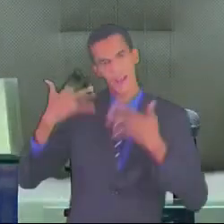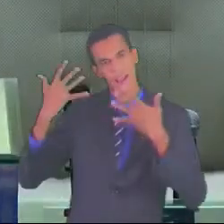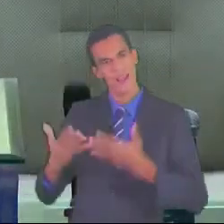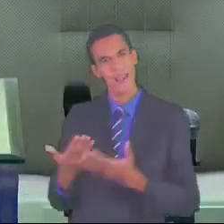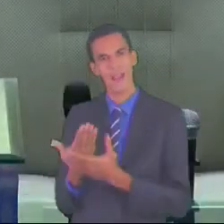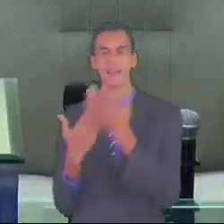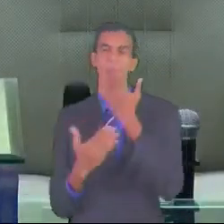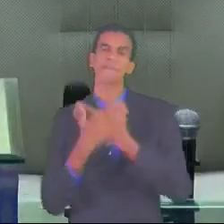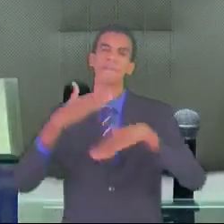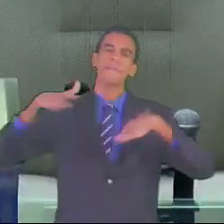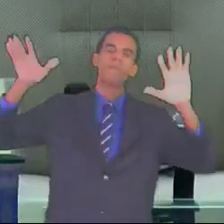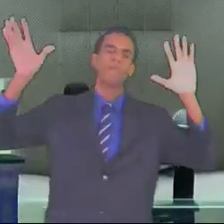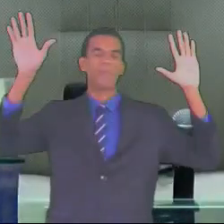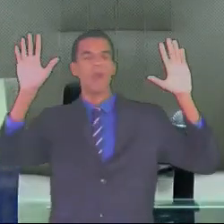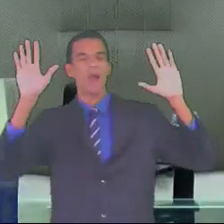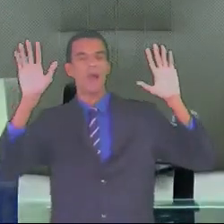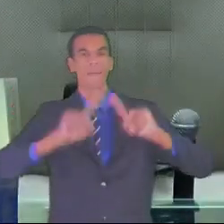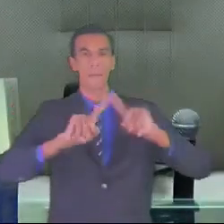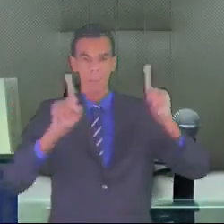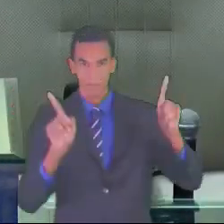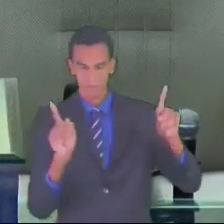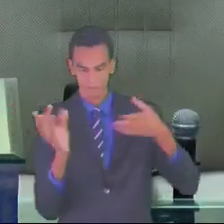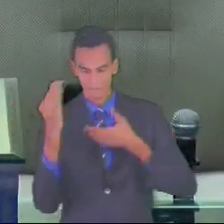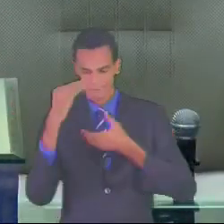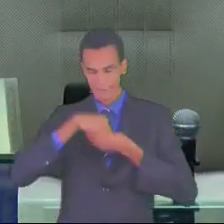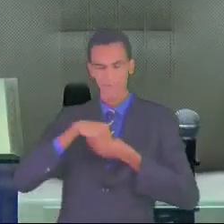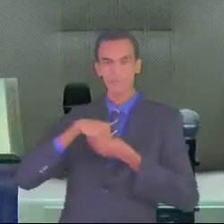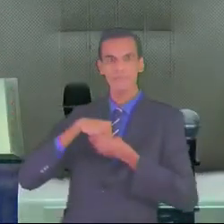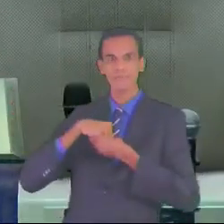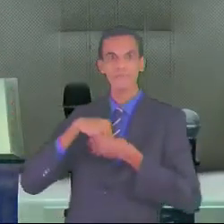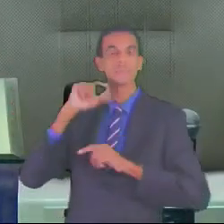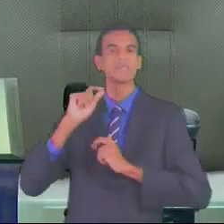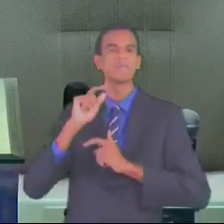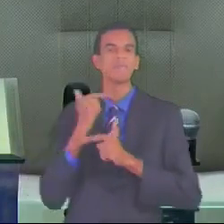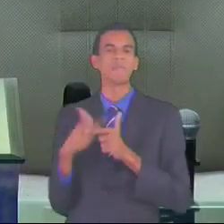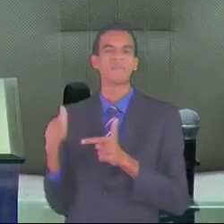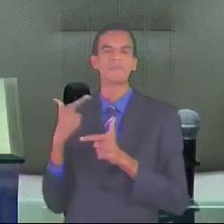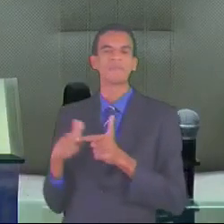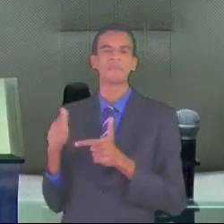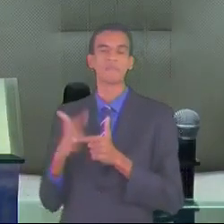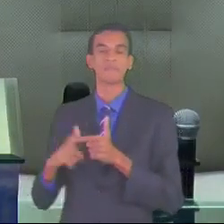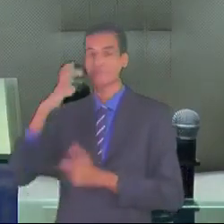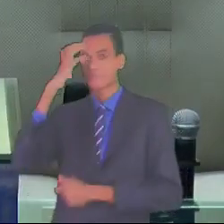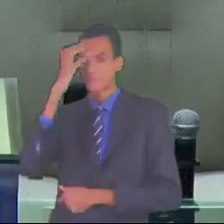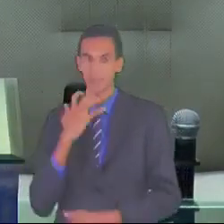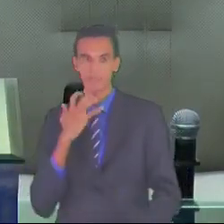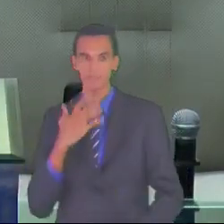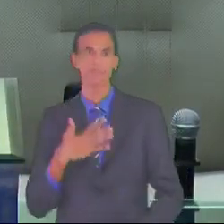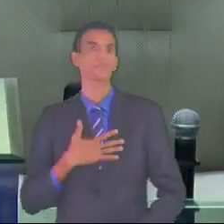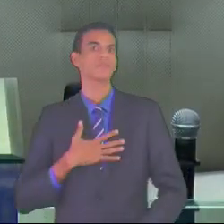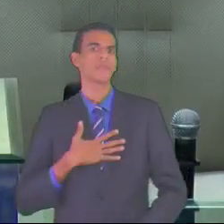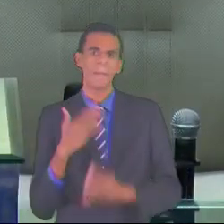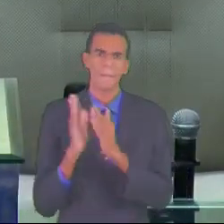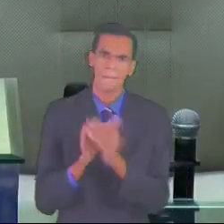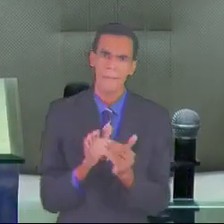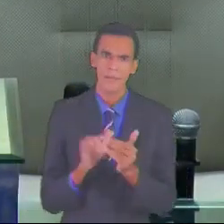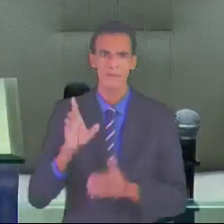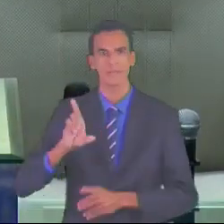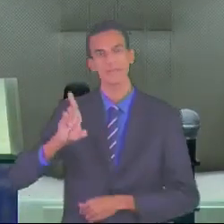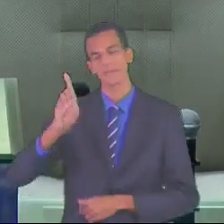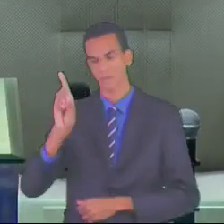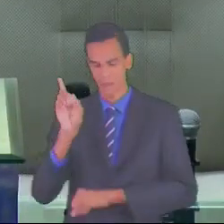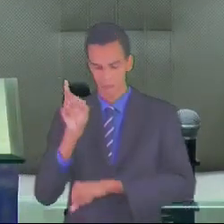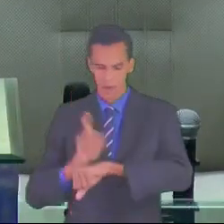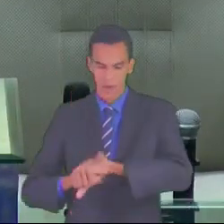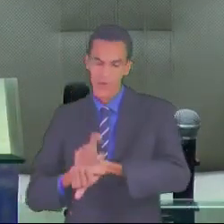mãos, mas dentro está uma tempestade terrível. E fica pedindo a Deus para que o